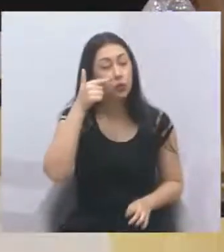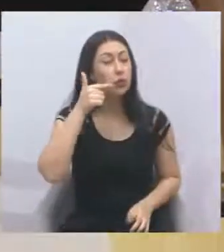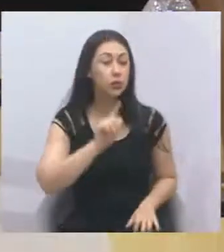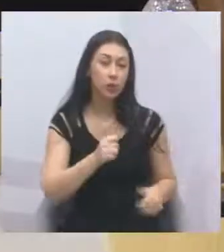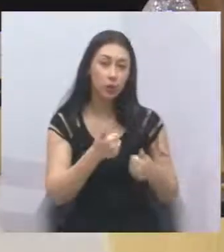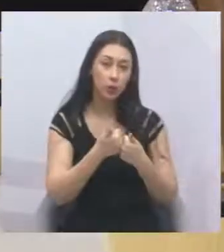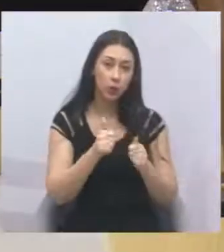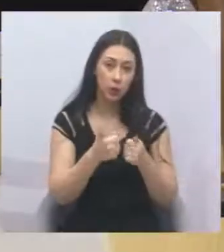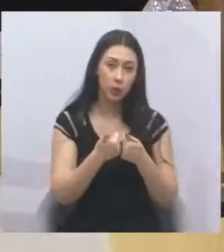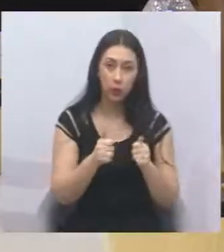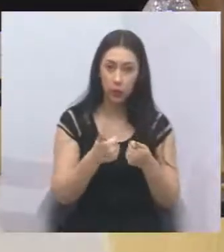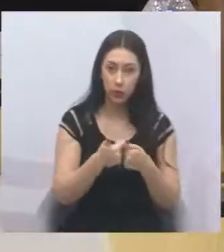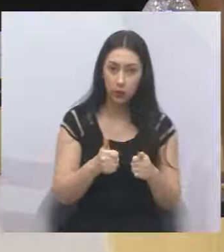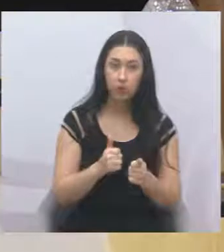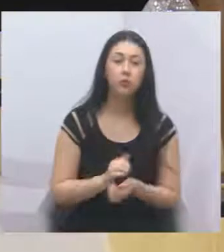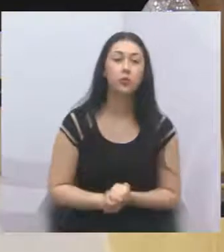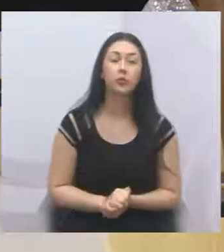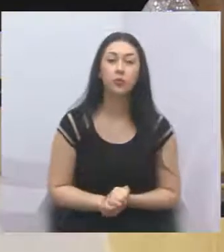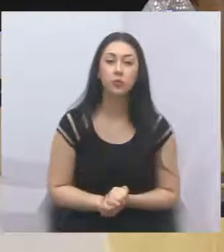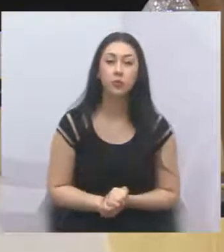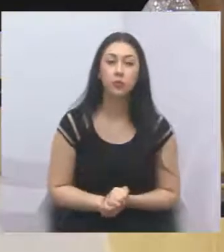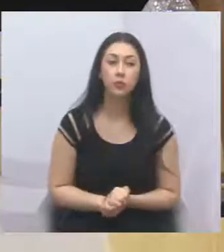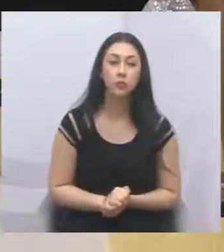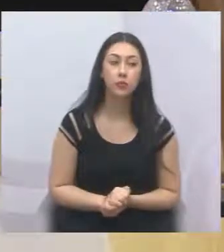da linha Cidade Nova de Jacareí,